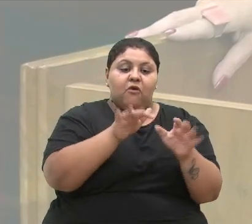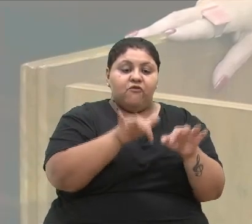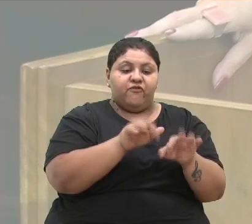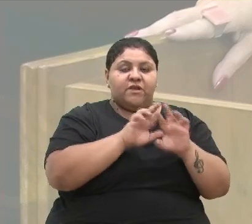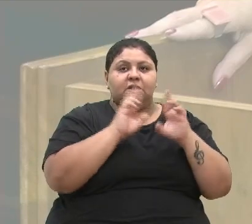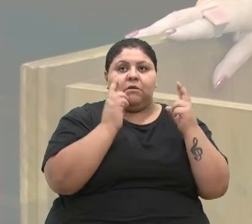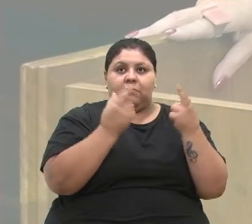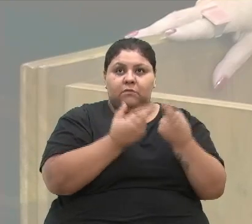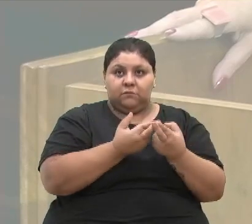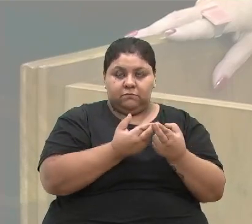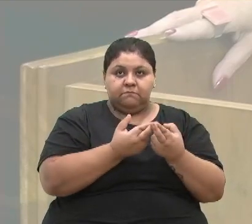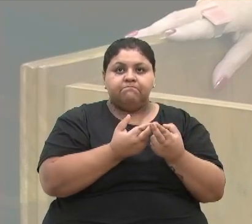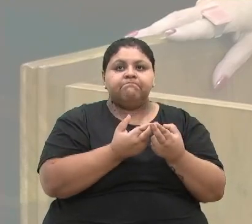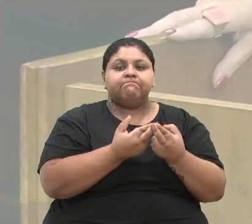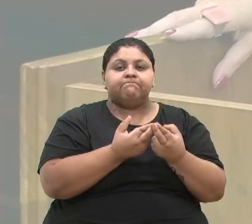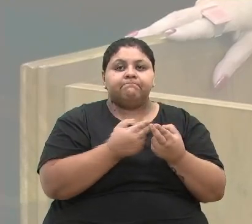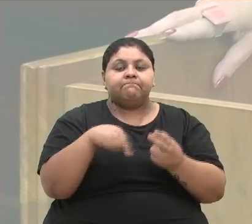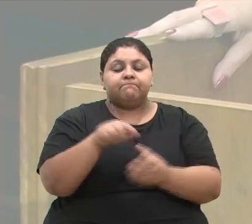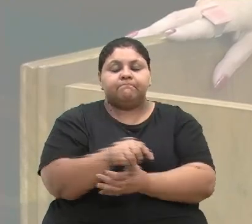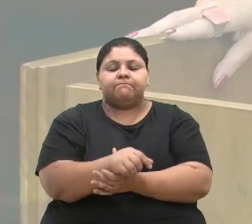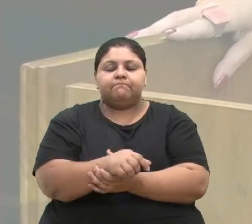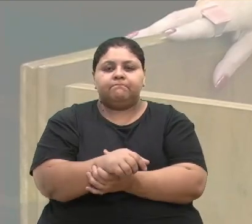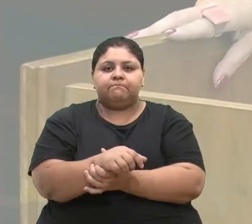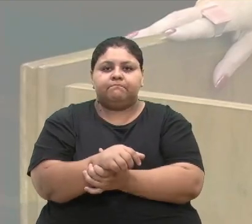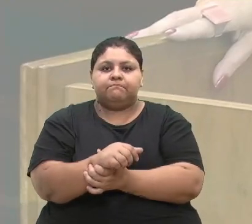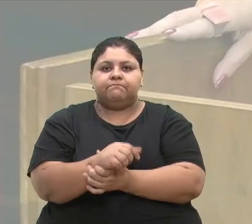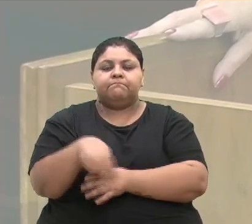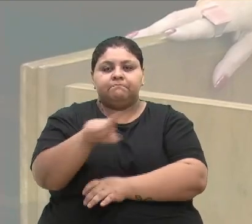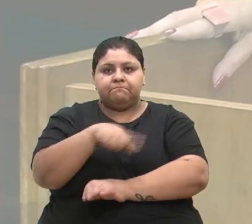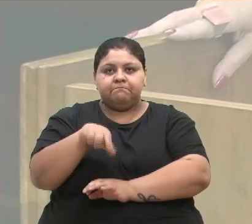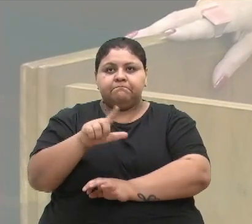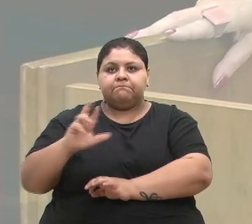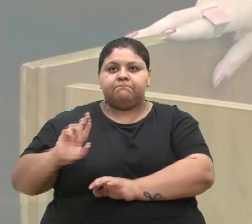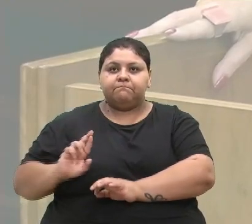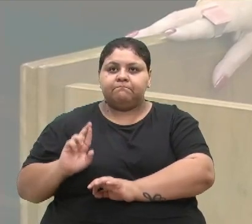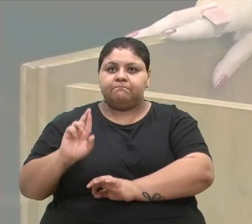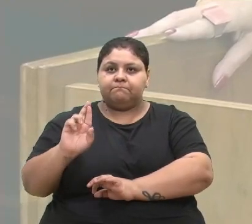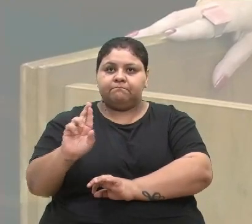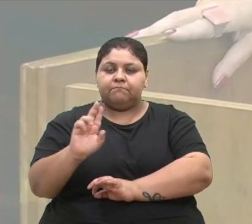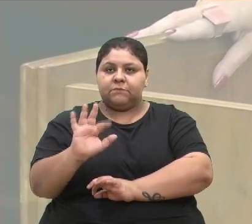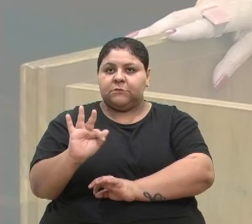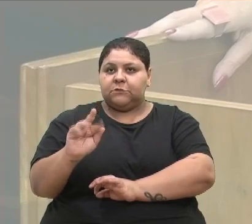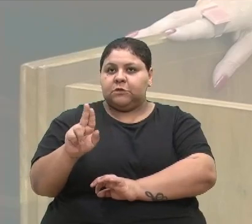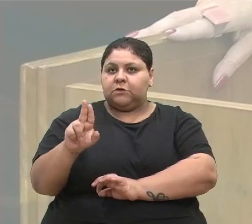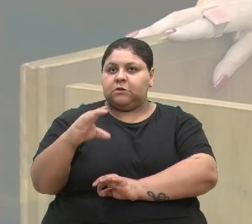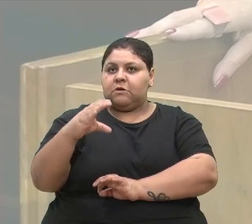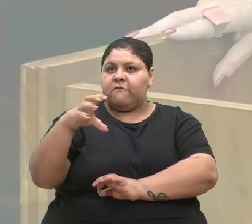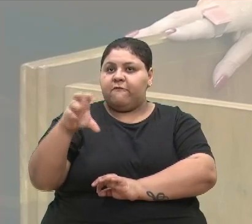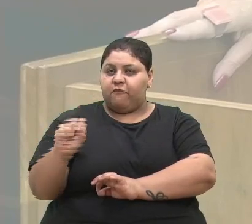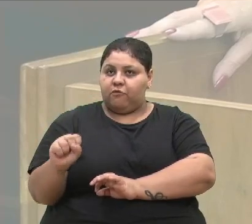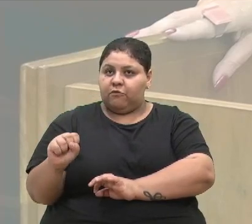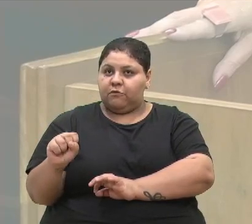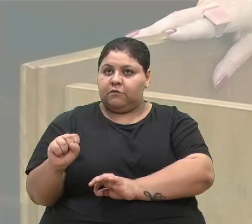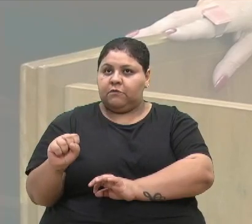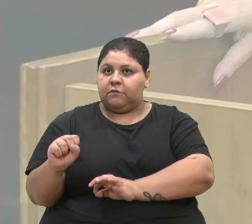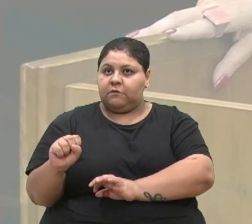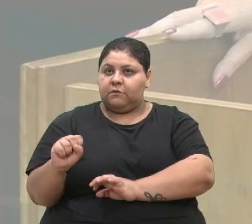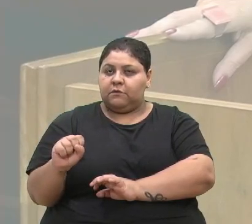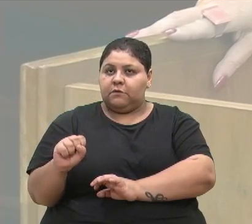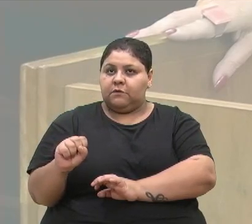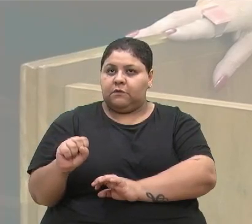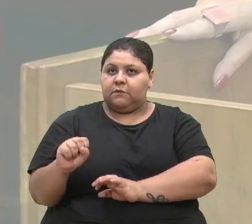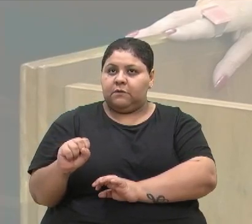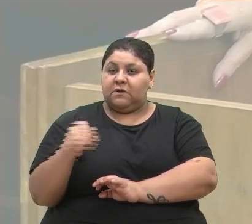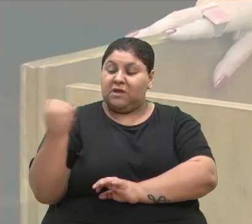audiência. Nós tivemos representação da FUX. É importante dizer